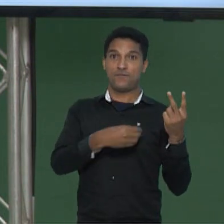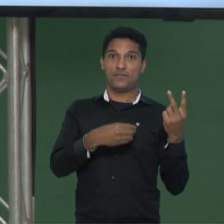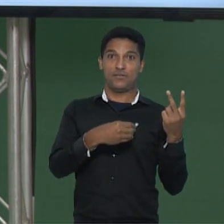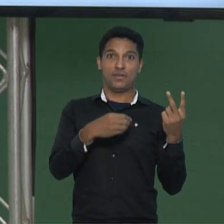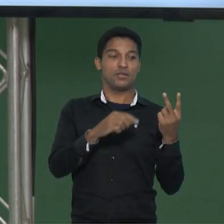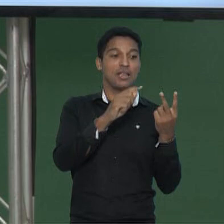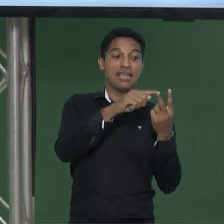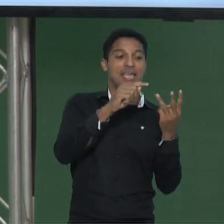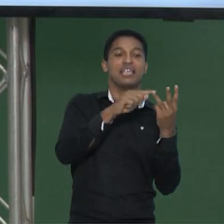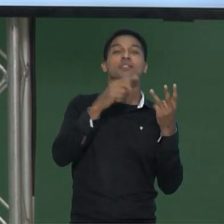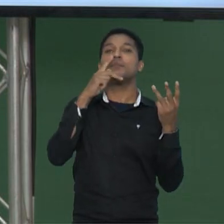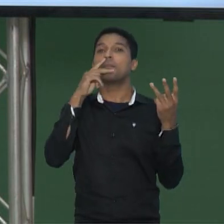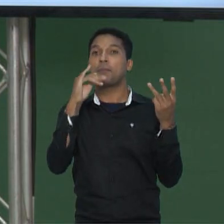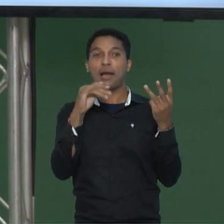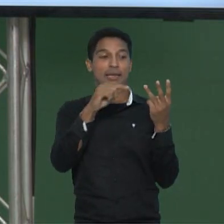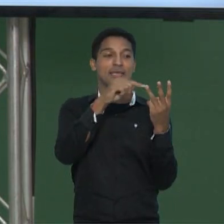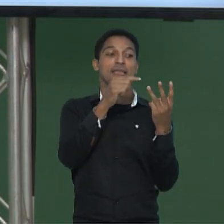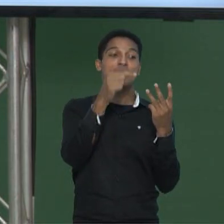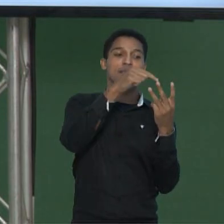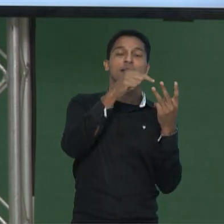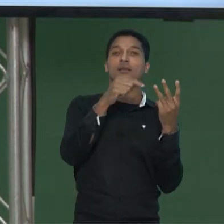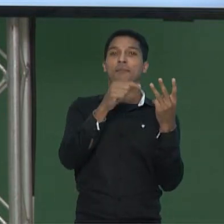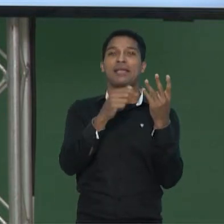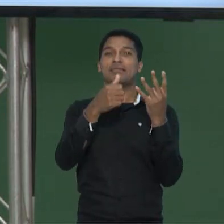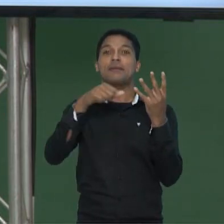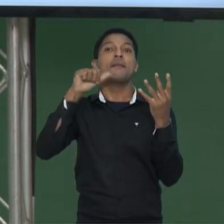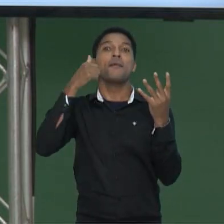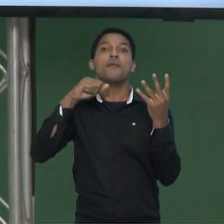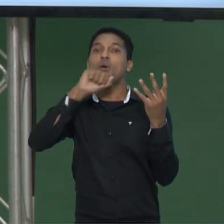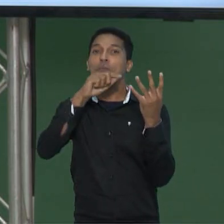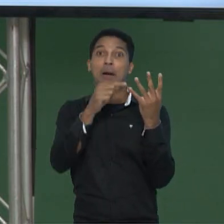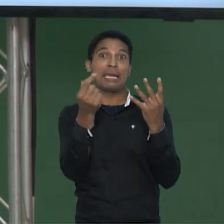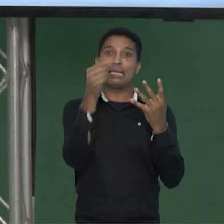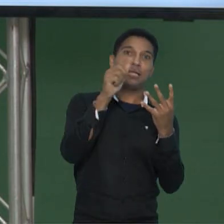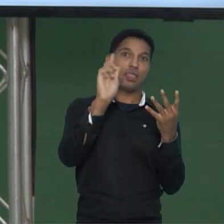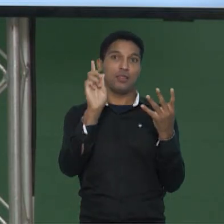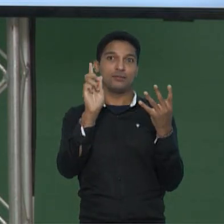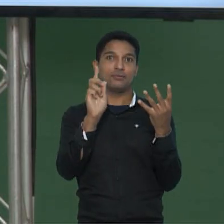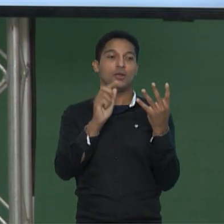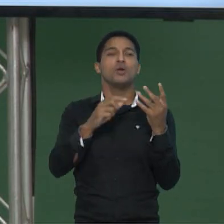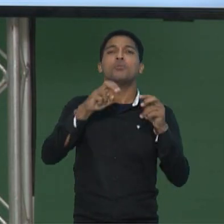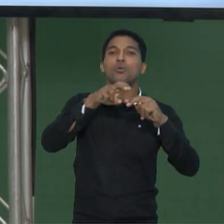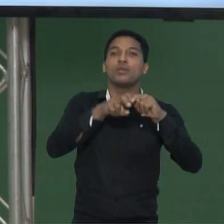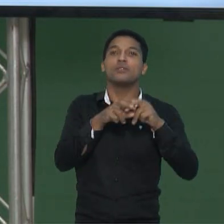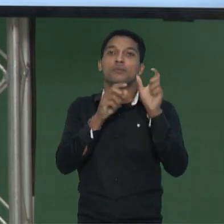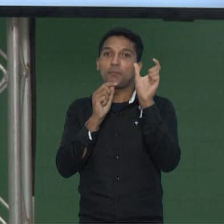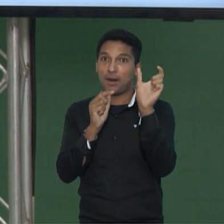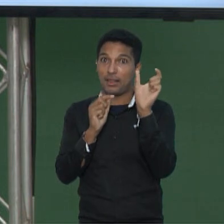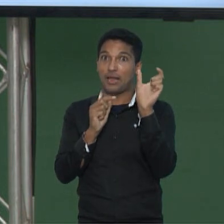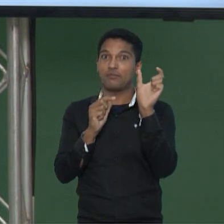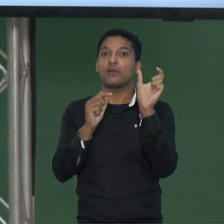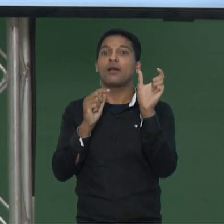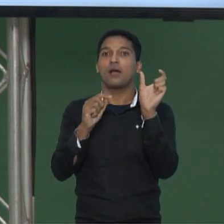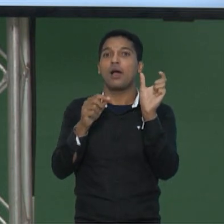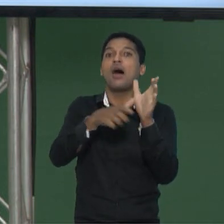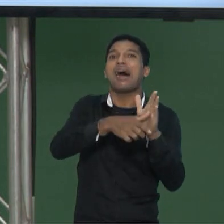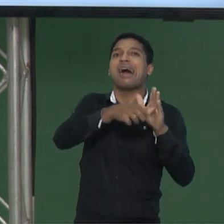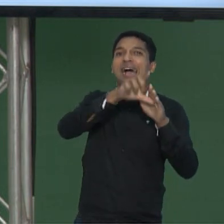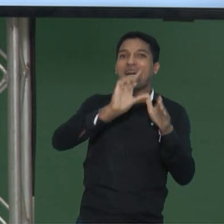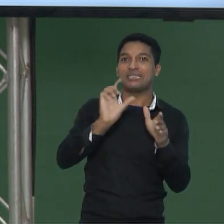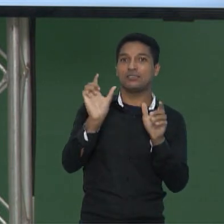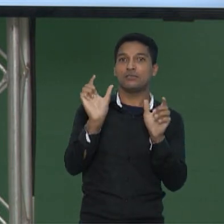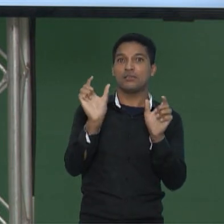os meus, eu uso essa expressão antes da palavrinha. Então, eu posso dizer half